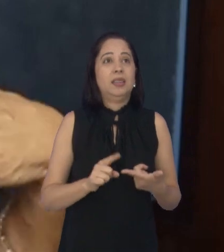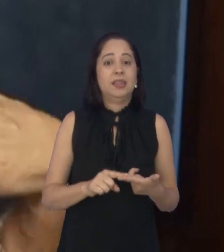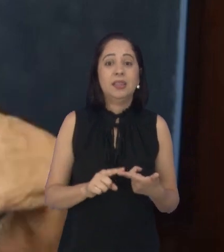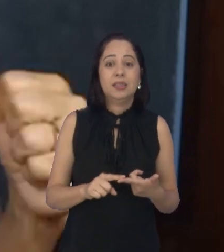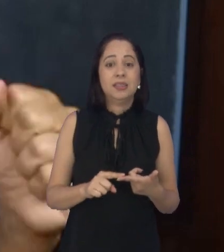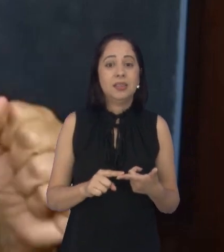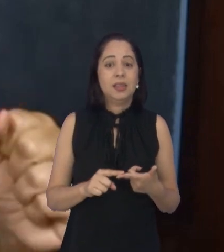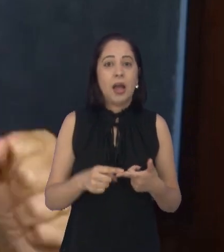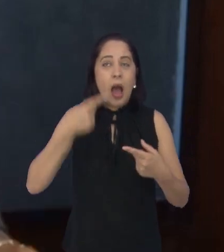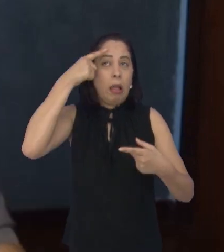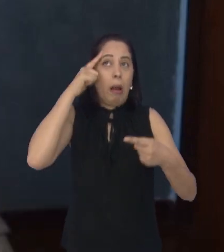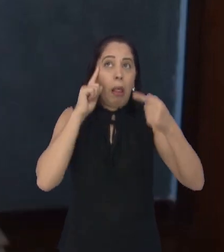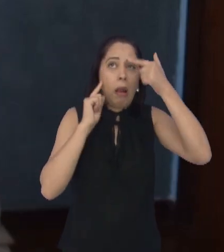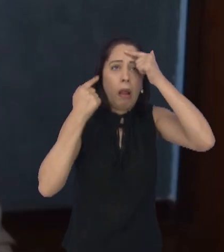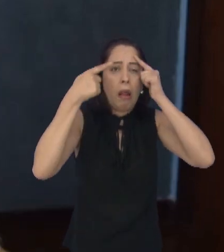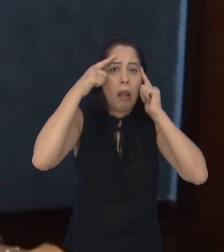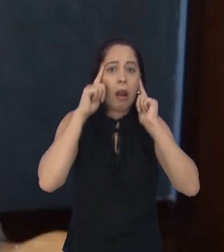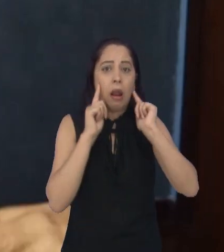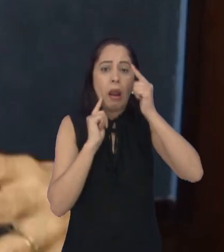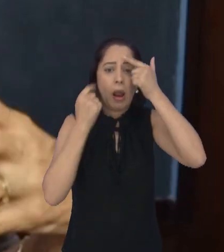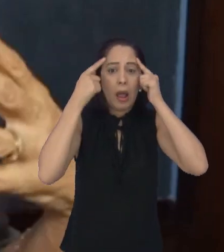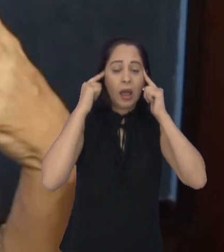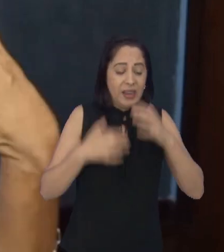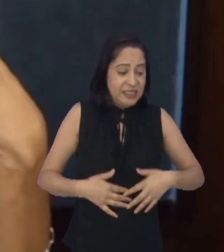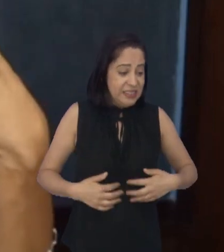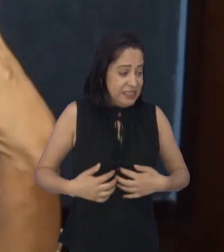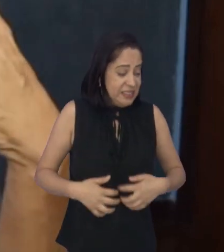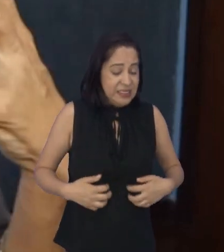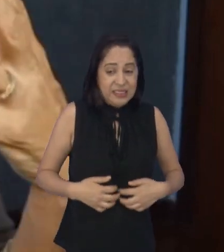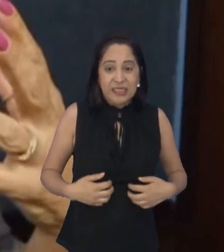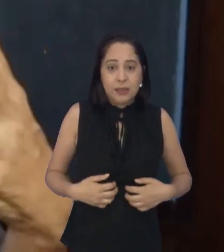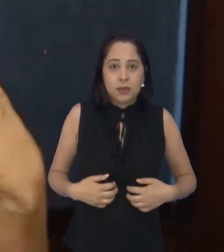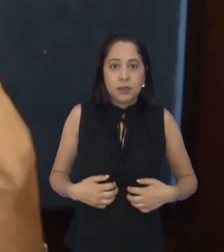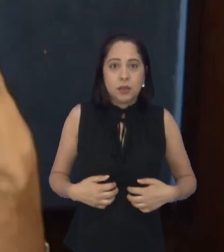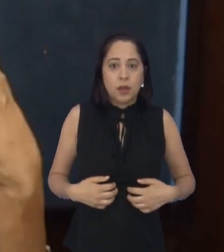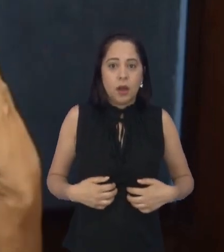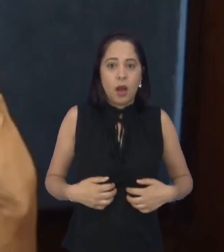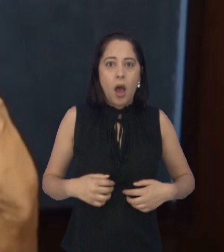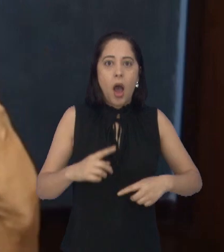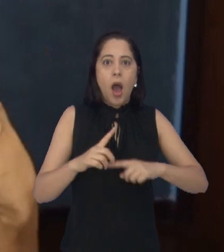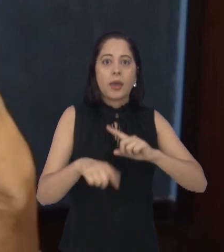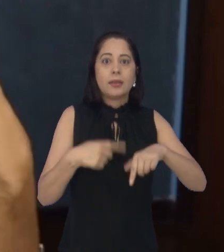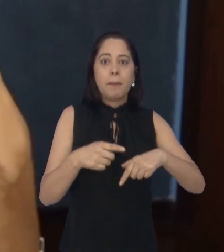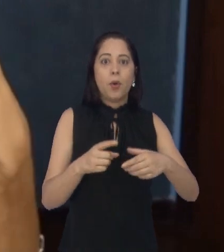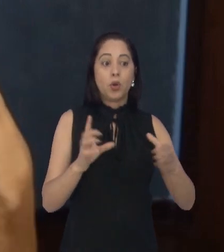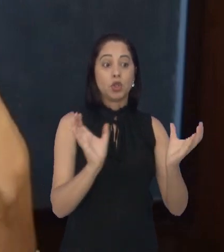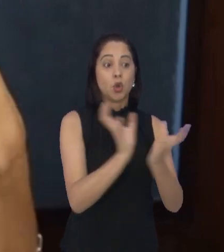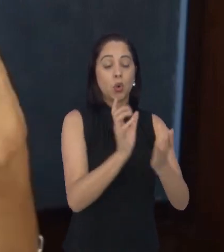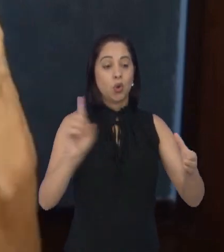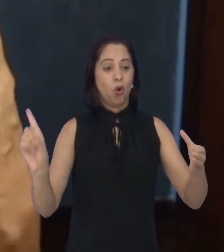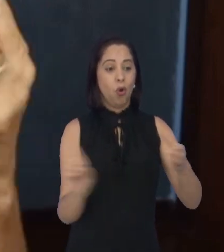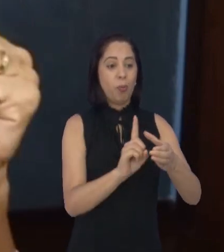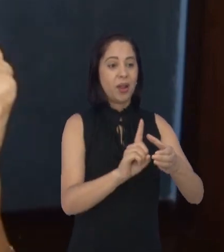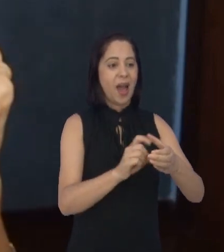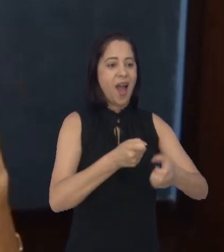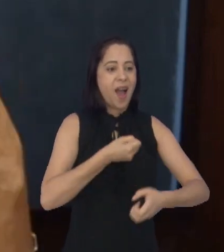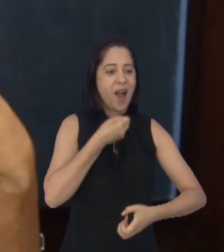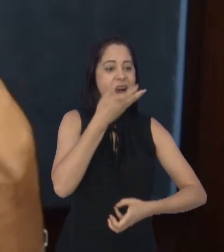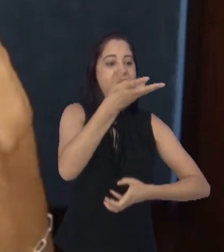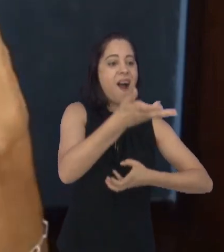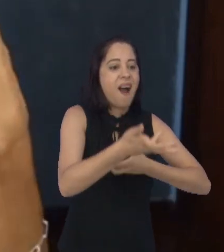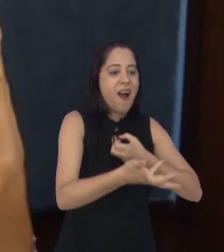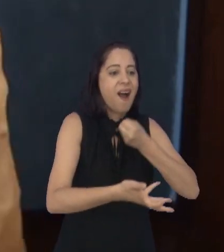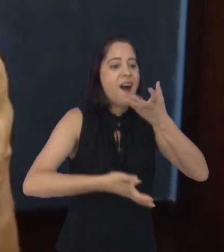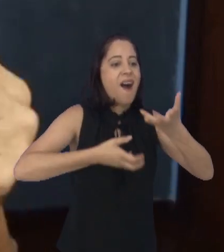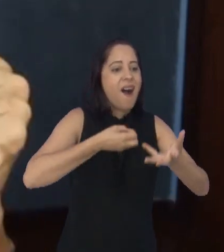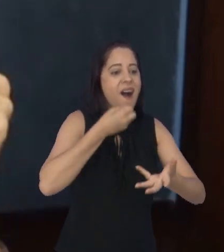que é o suor excessivo, a dor de barriga. Quando você começa no grupo a dividir